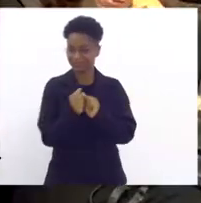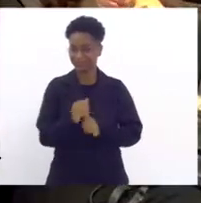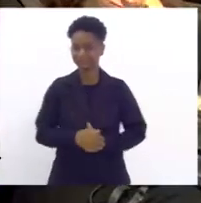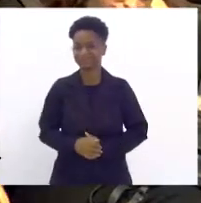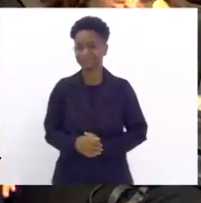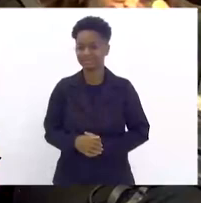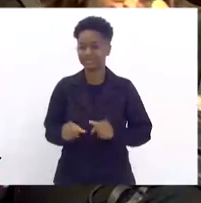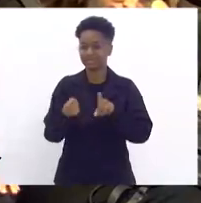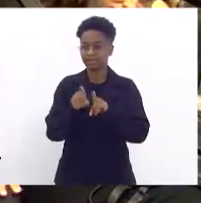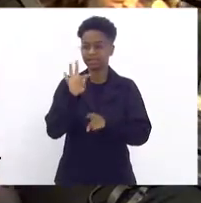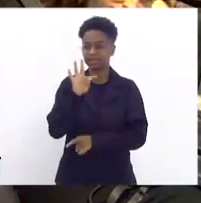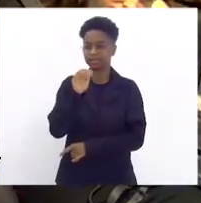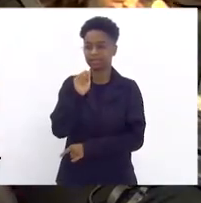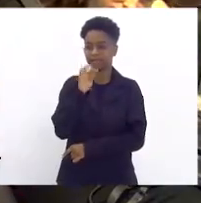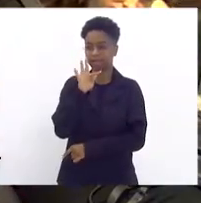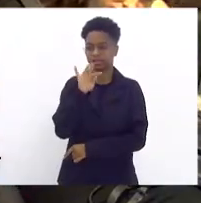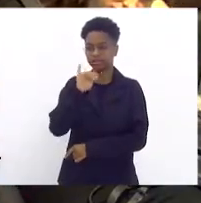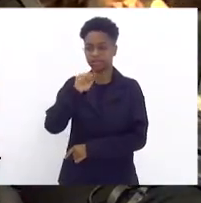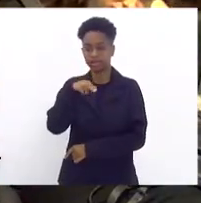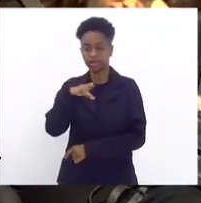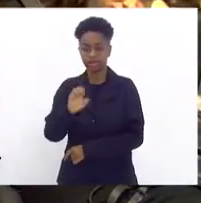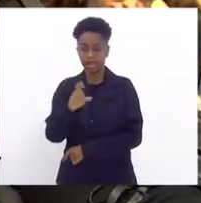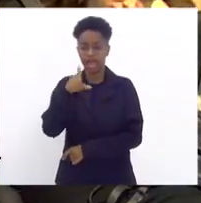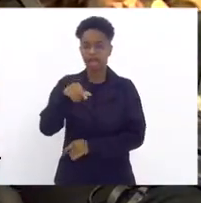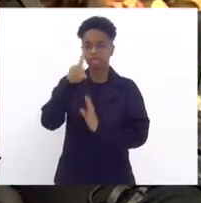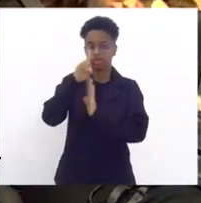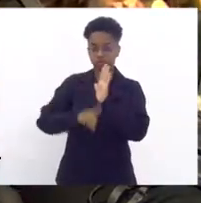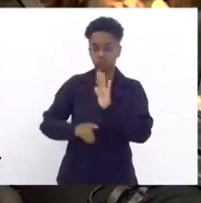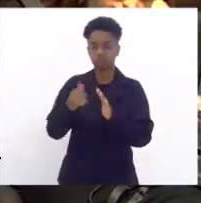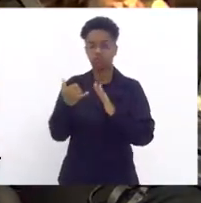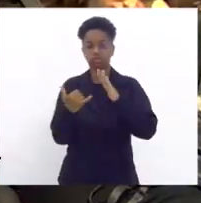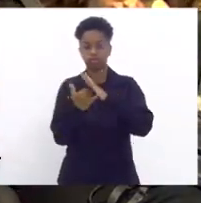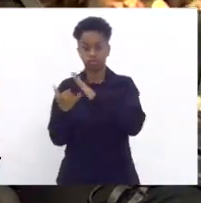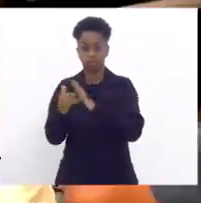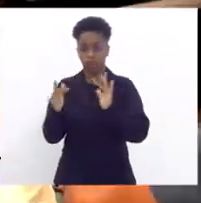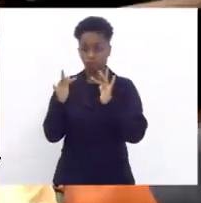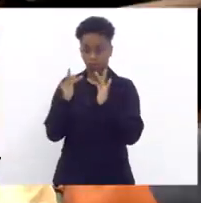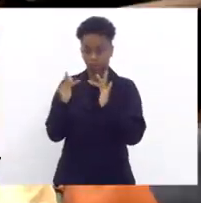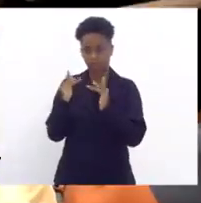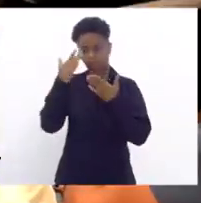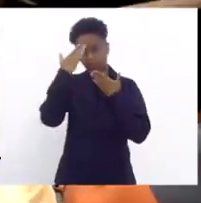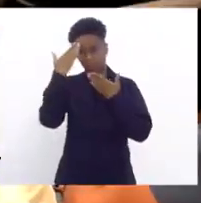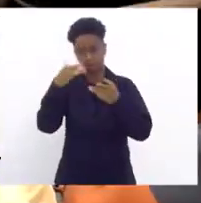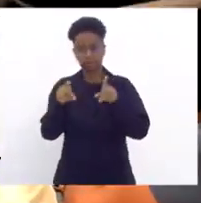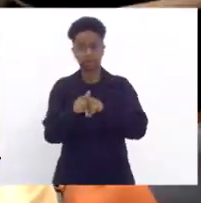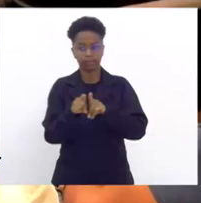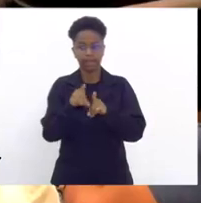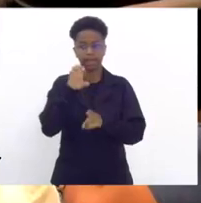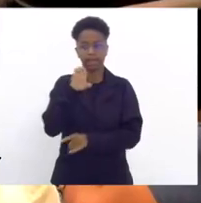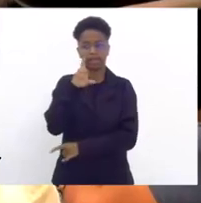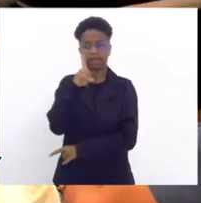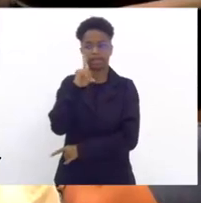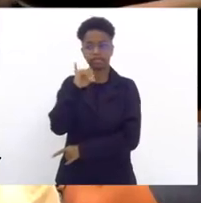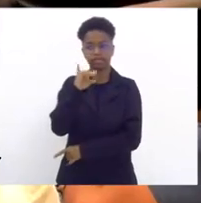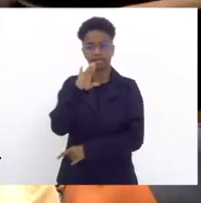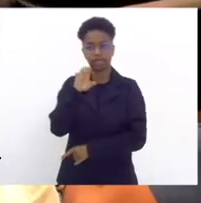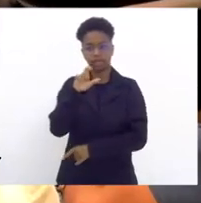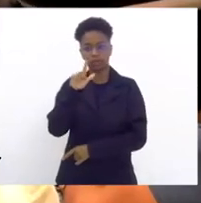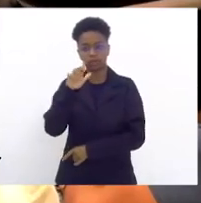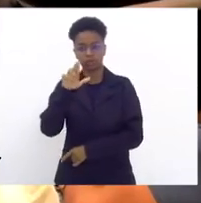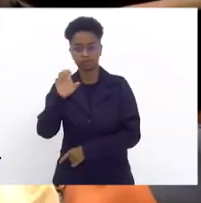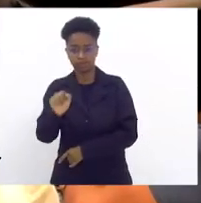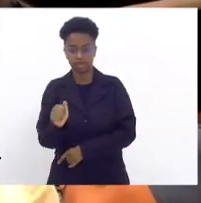Tatiane Hoff diretora do Instituto contato também muito obrigado a senhora Edileuza Braga Presidente do Conselho